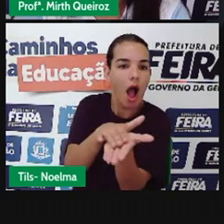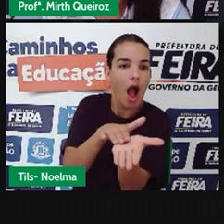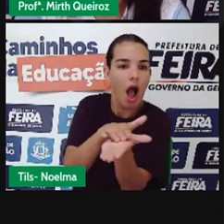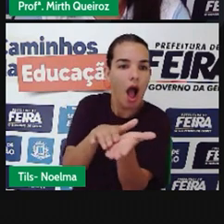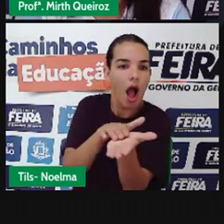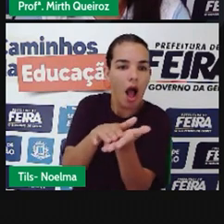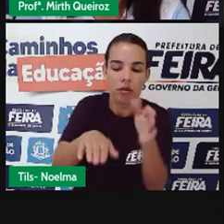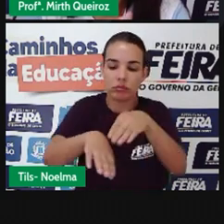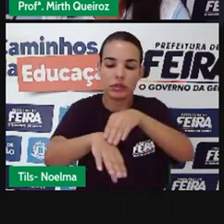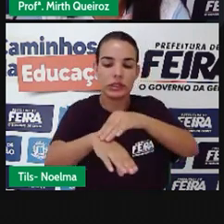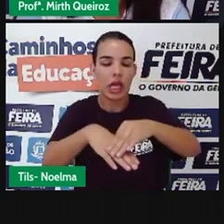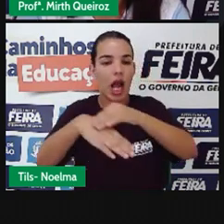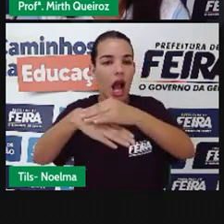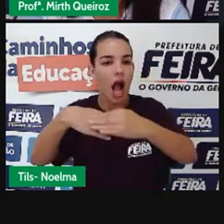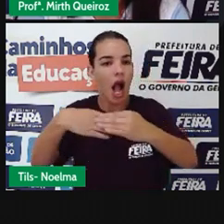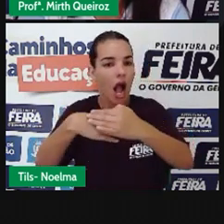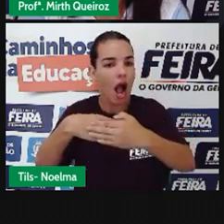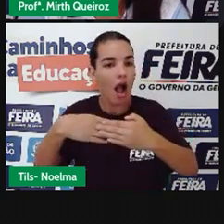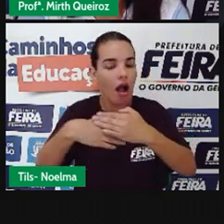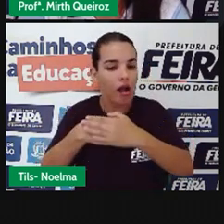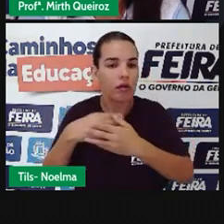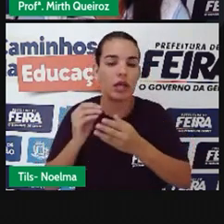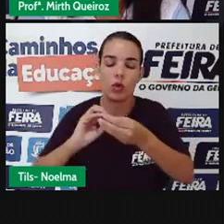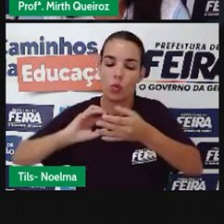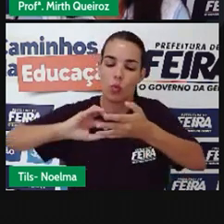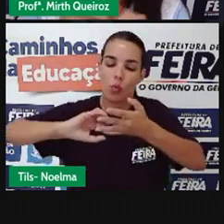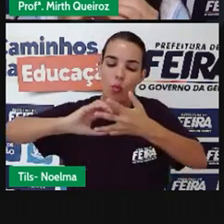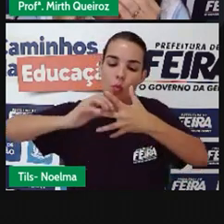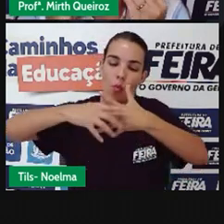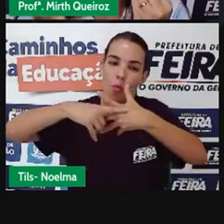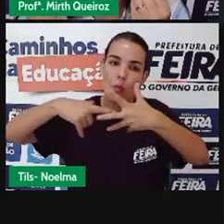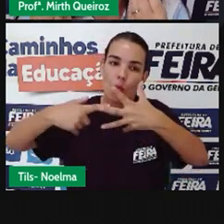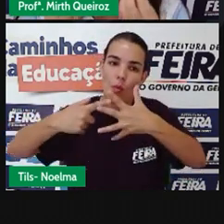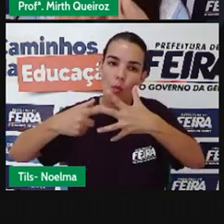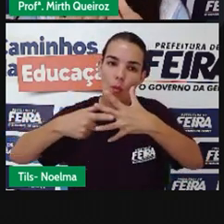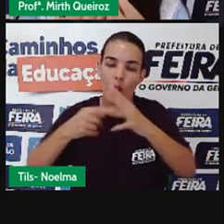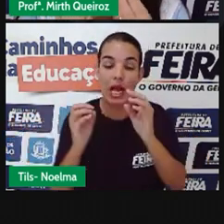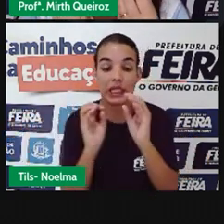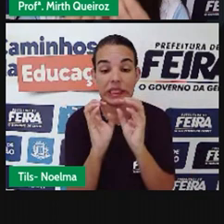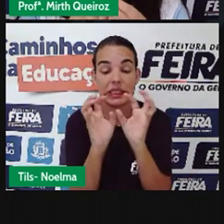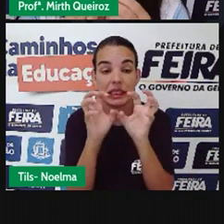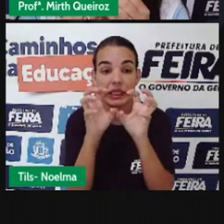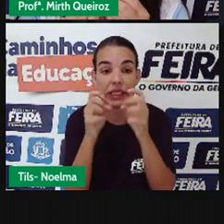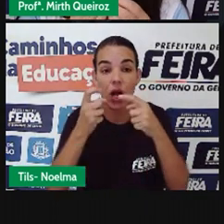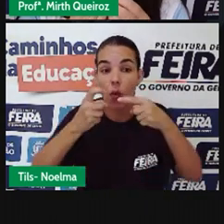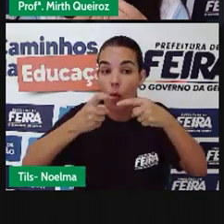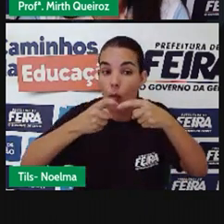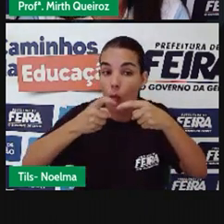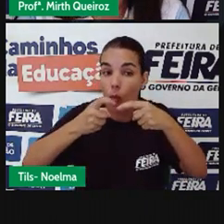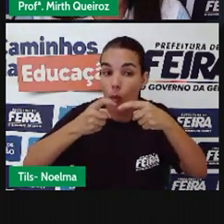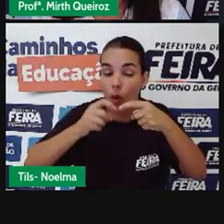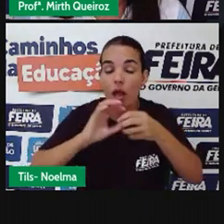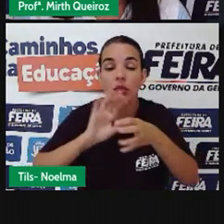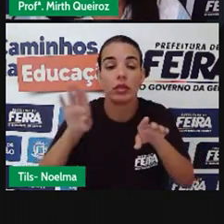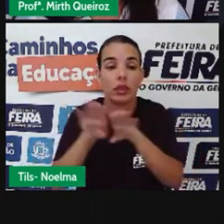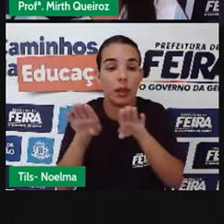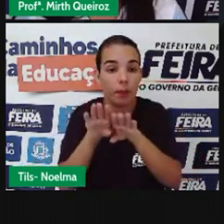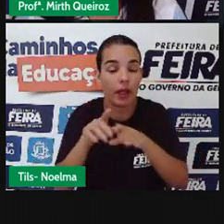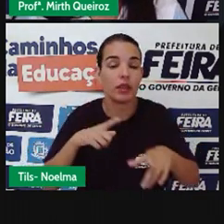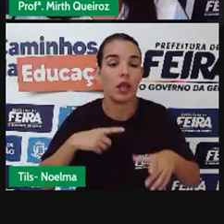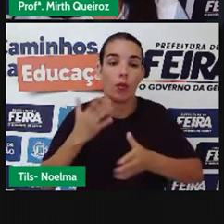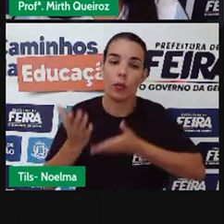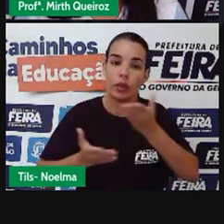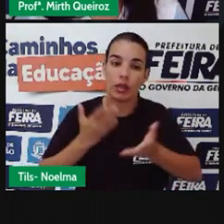mão nas coxinhas da nossa mão e nos dele as nossas unhas também na recepção